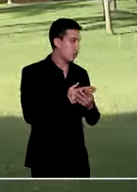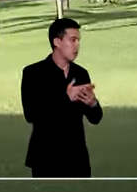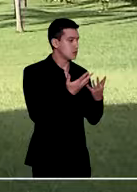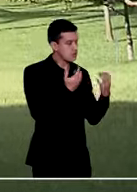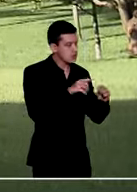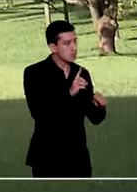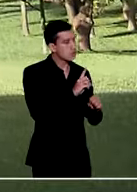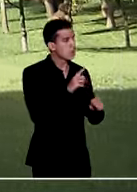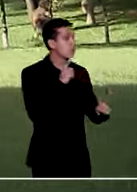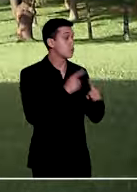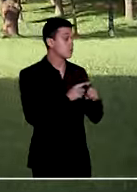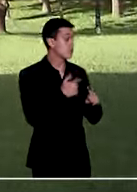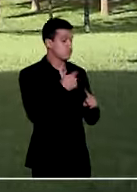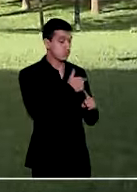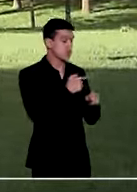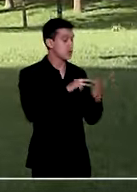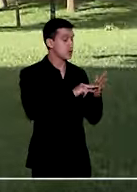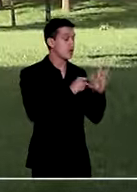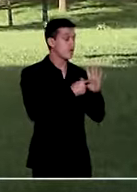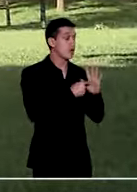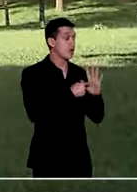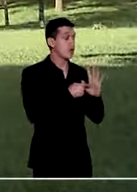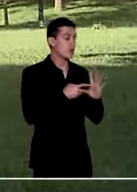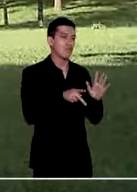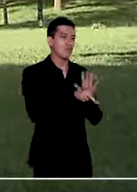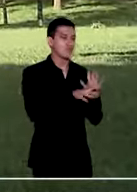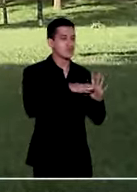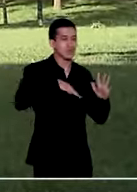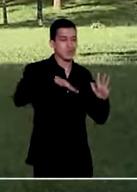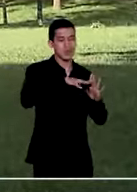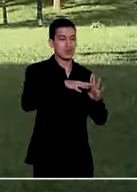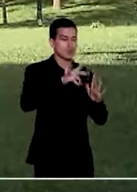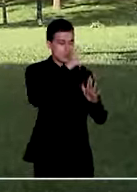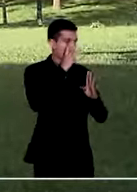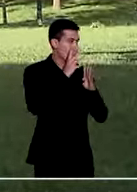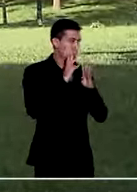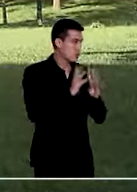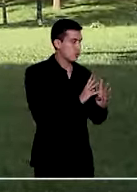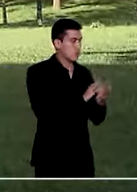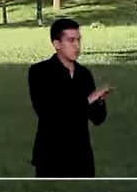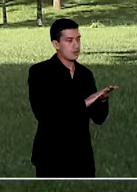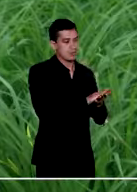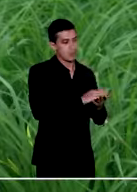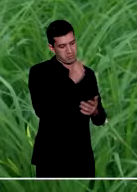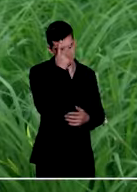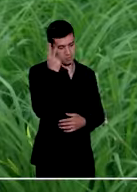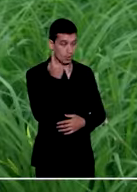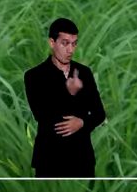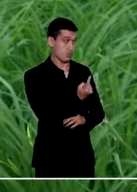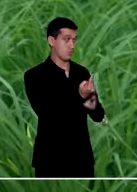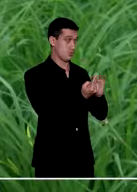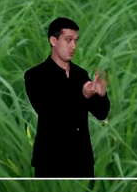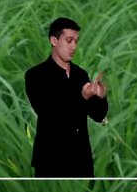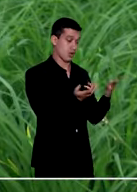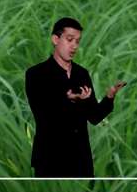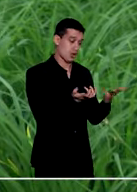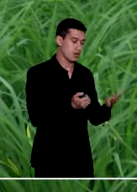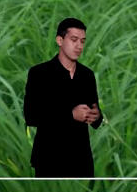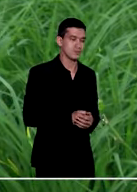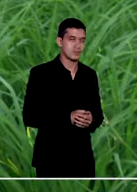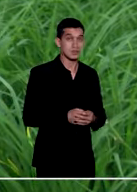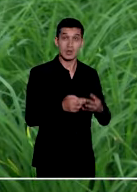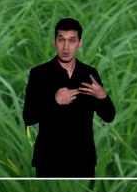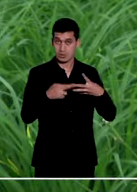caracterizado o interesse social no caso mas apenas interesses individuais o recurso especial teve o